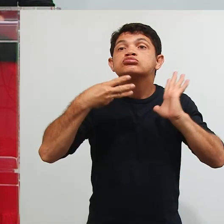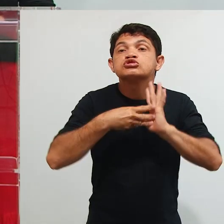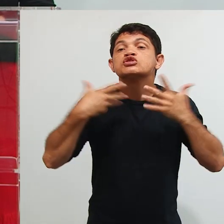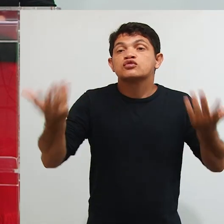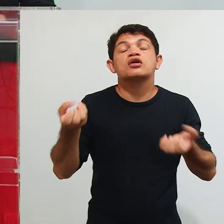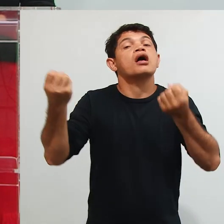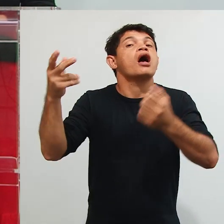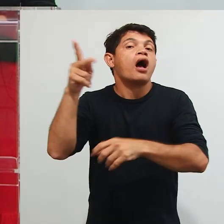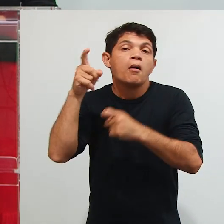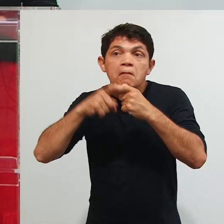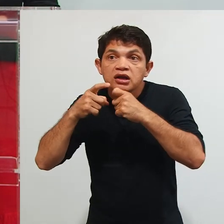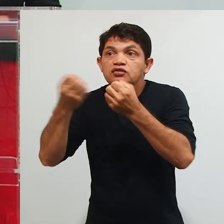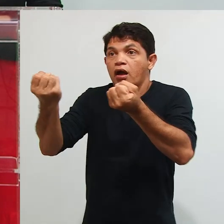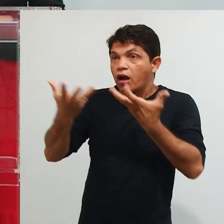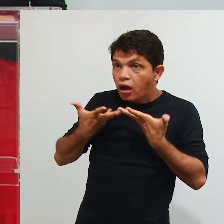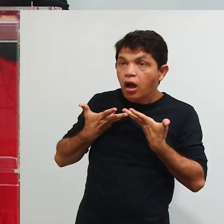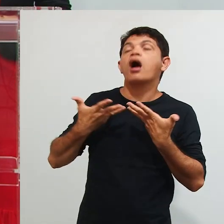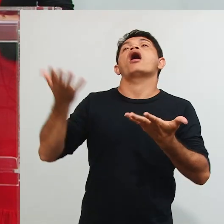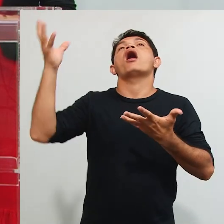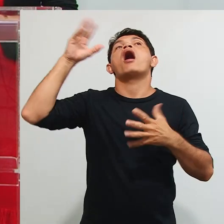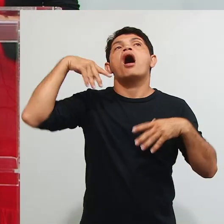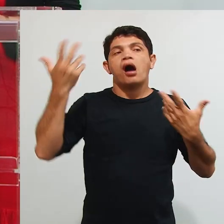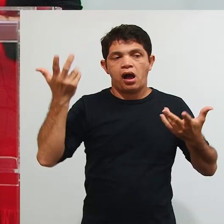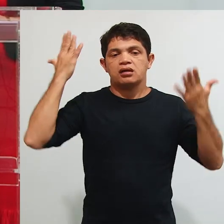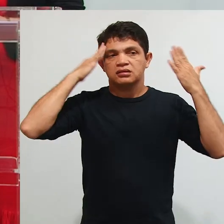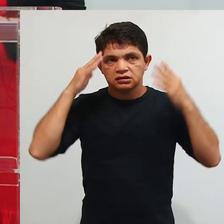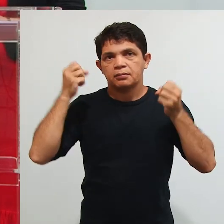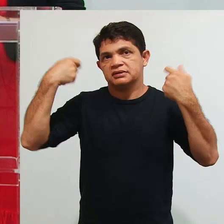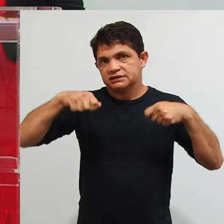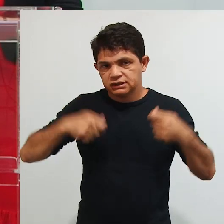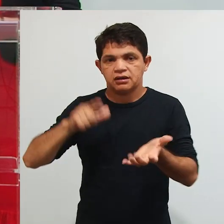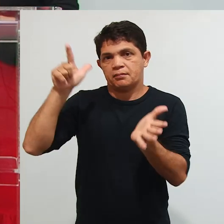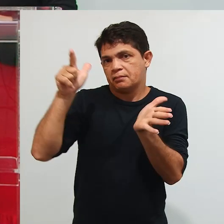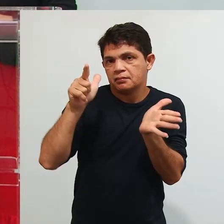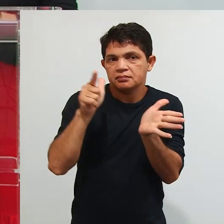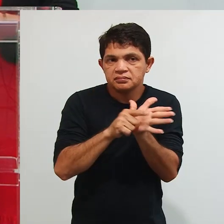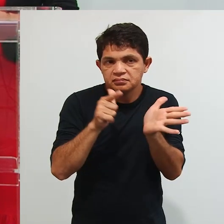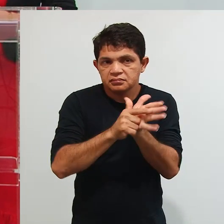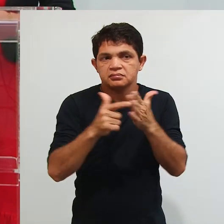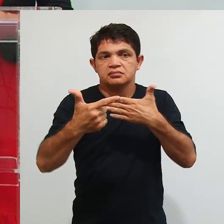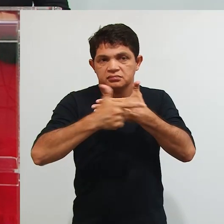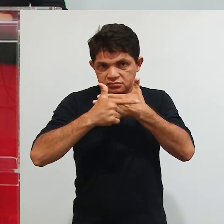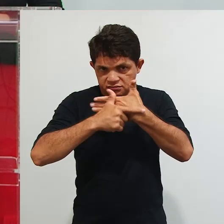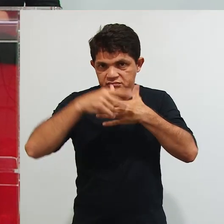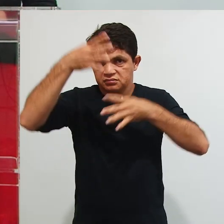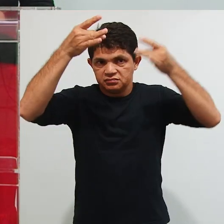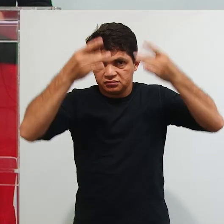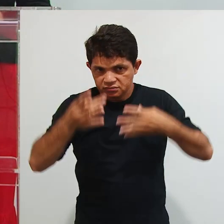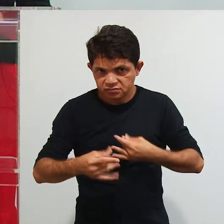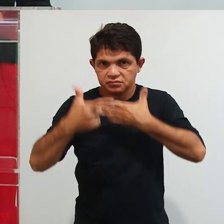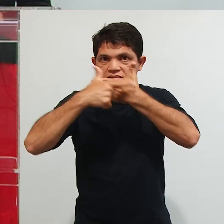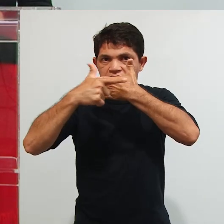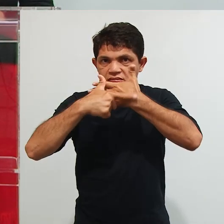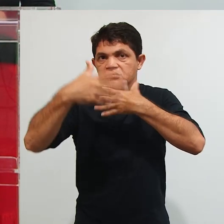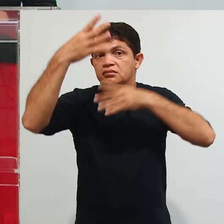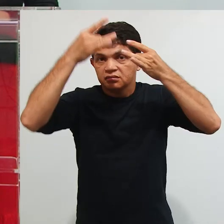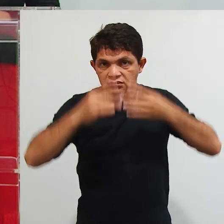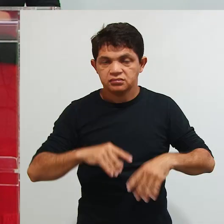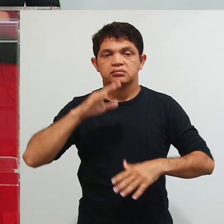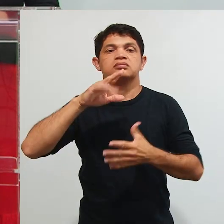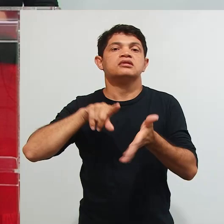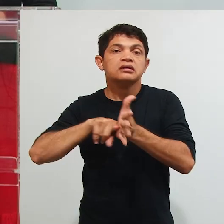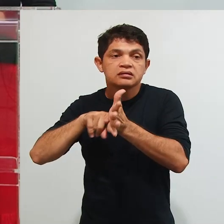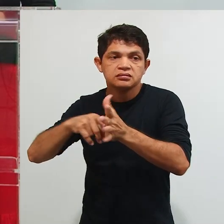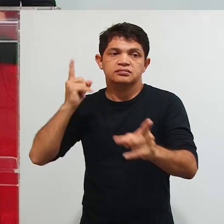ou não um transtorno específico de aprendizagem. Então, o nosso papel é ser apenas um veículo